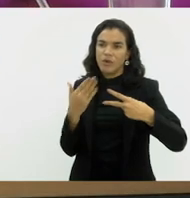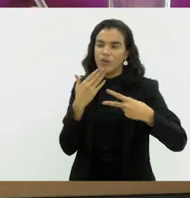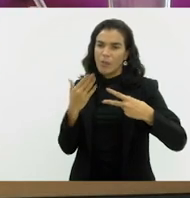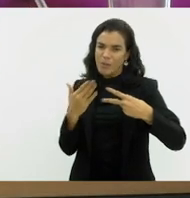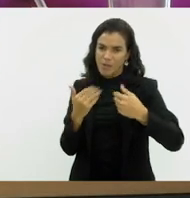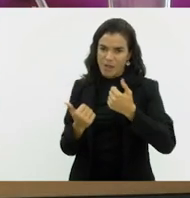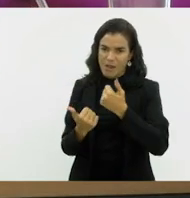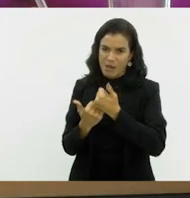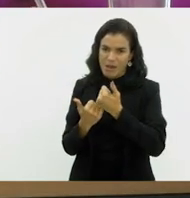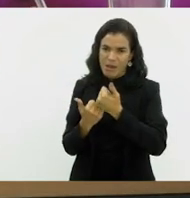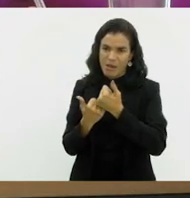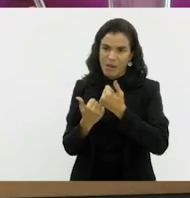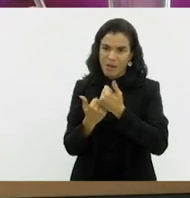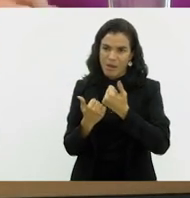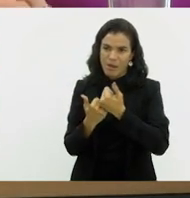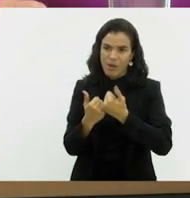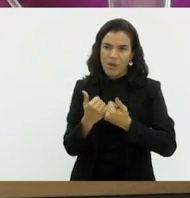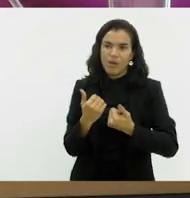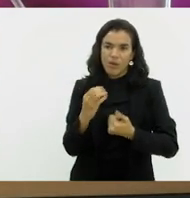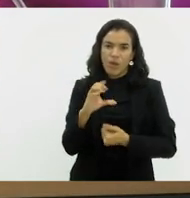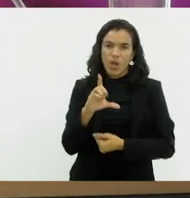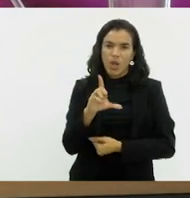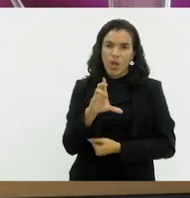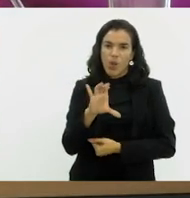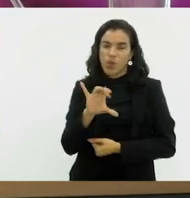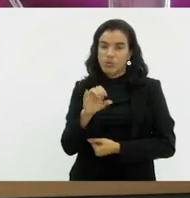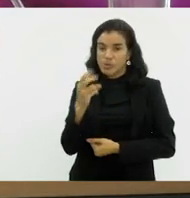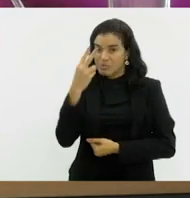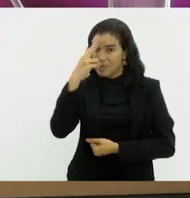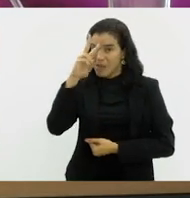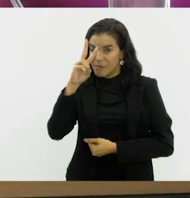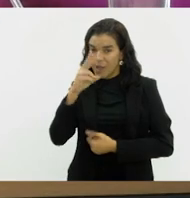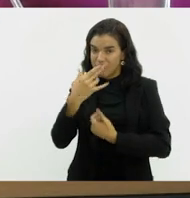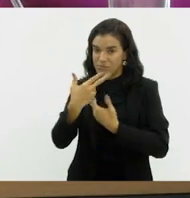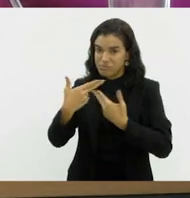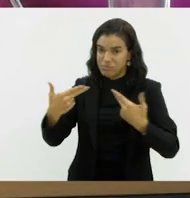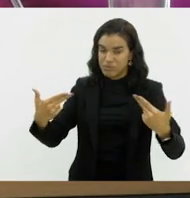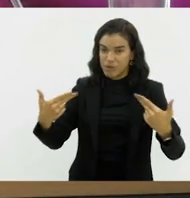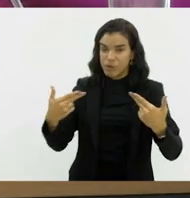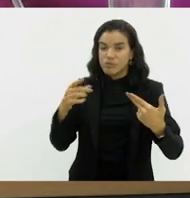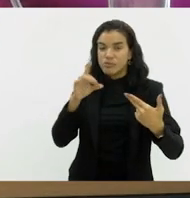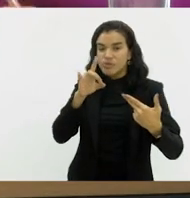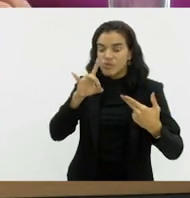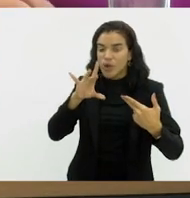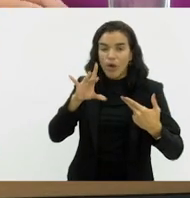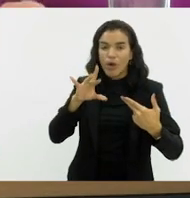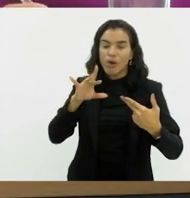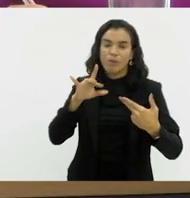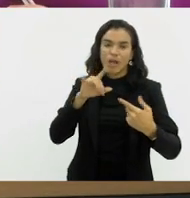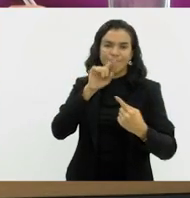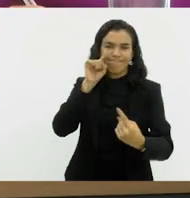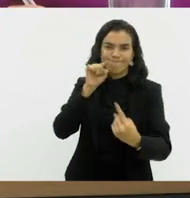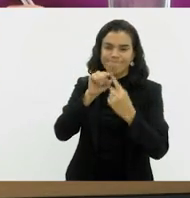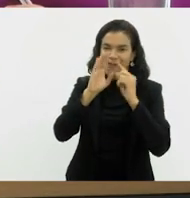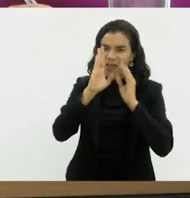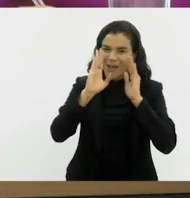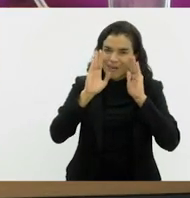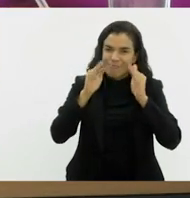apoio, ajuda do Lúcio, se for lembrar de alguma coisa, só para ficar bem objetivo.